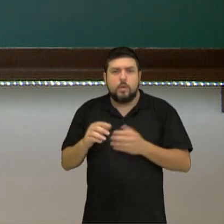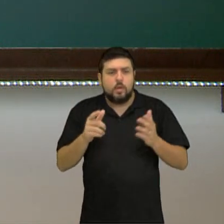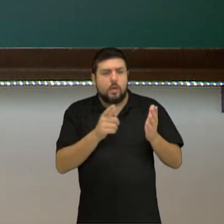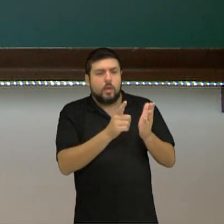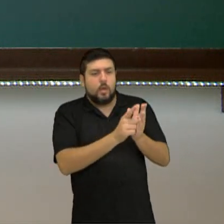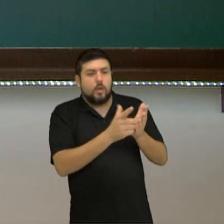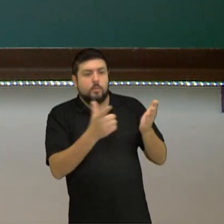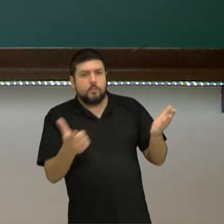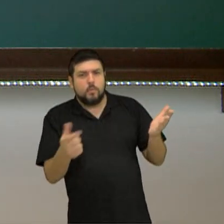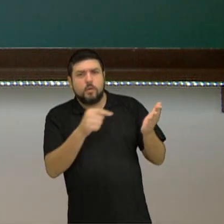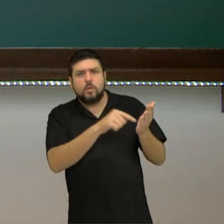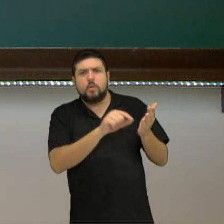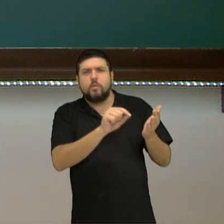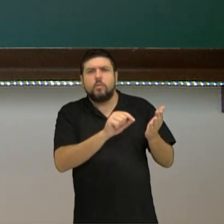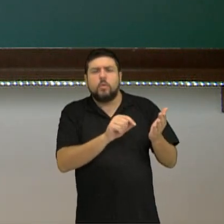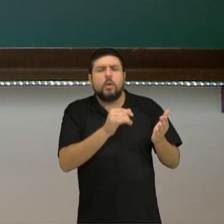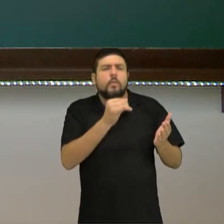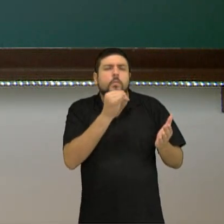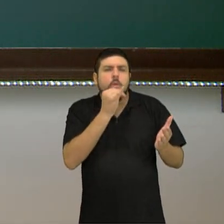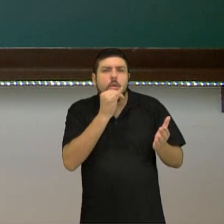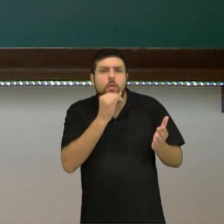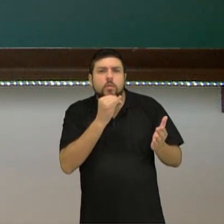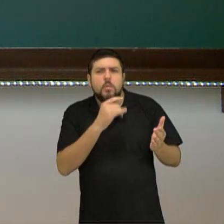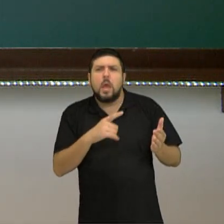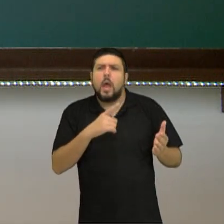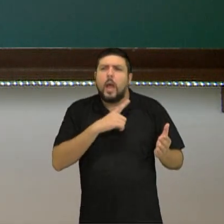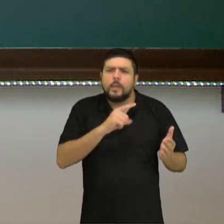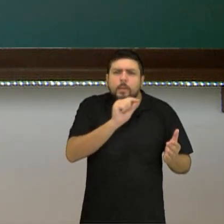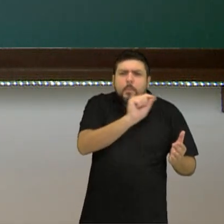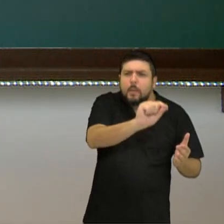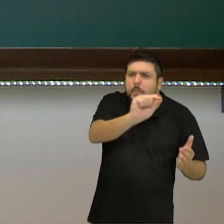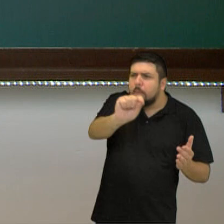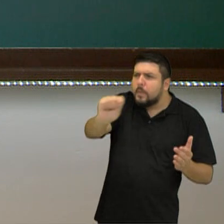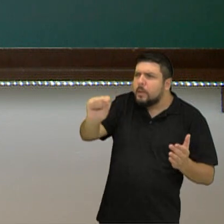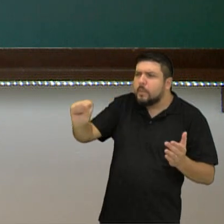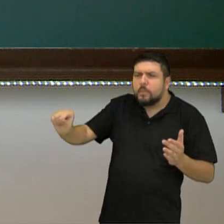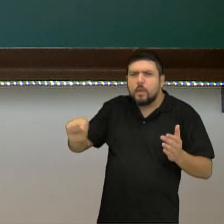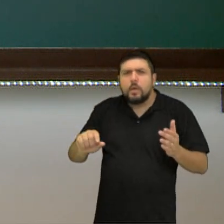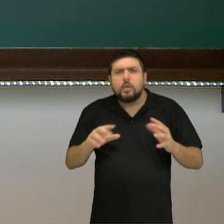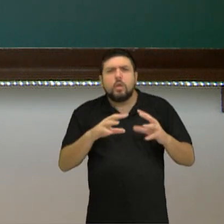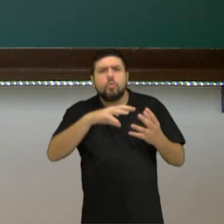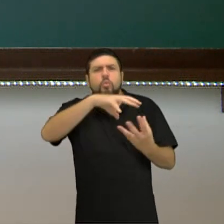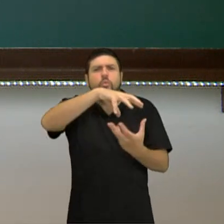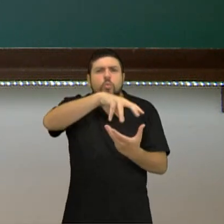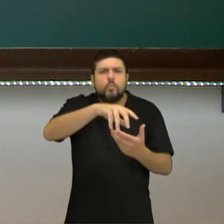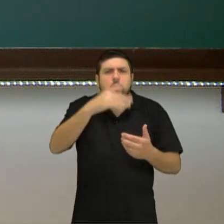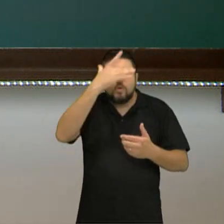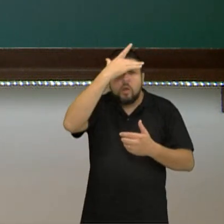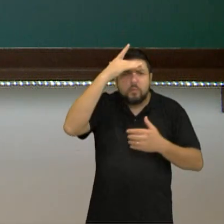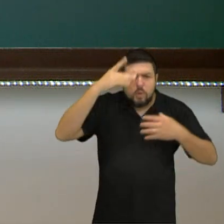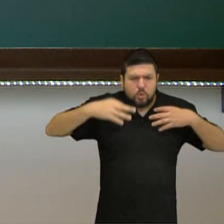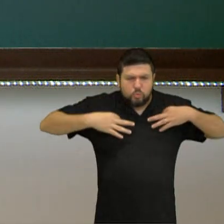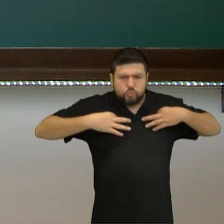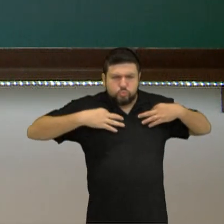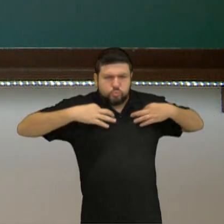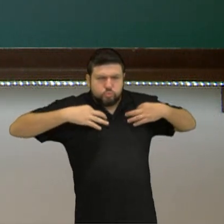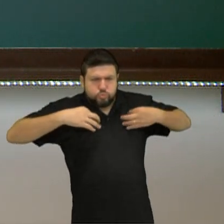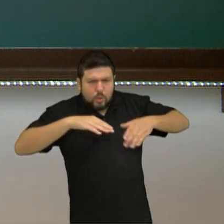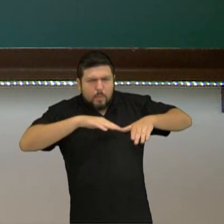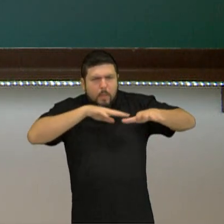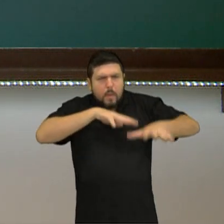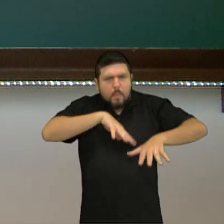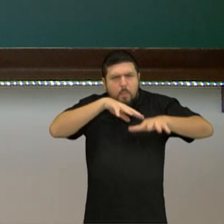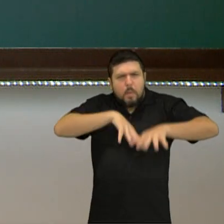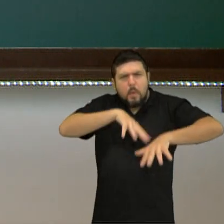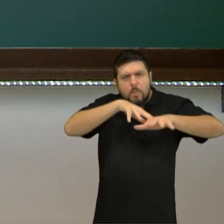vários protestos que foram executados por pessoas fantasiadas no mundo todo, por exemplo. Então, com um recorte muito maior,